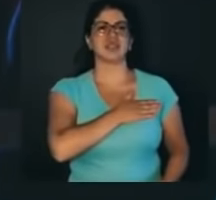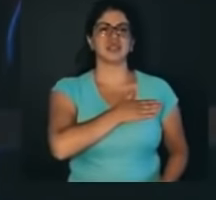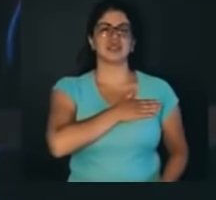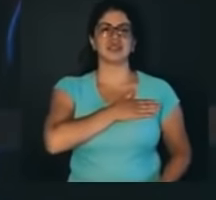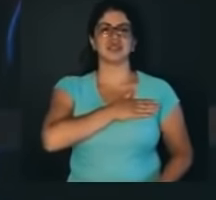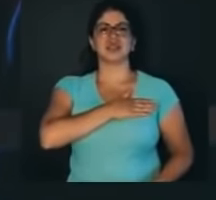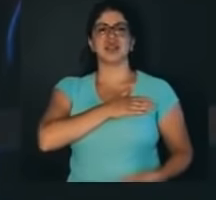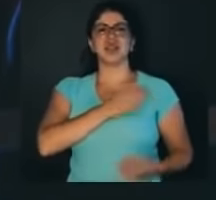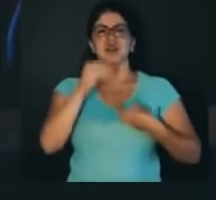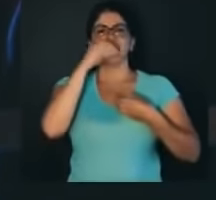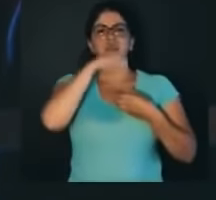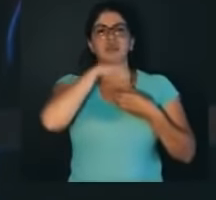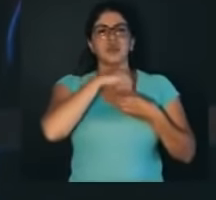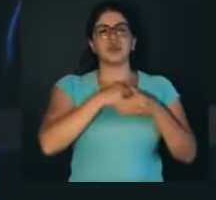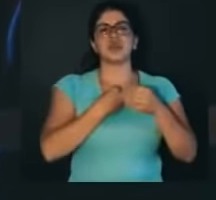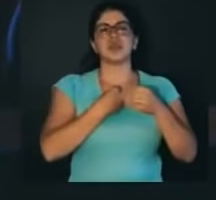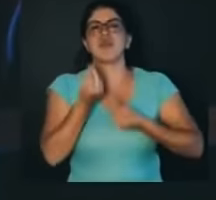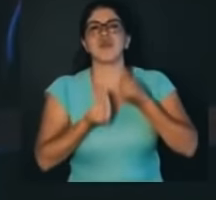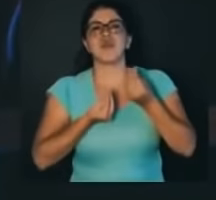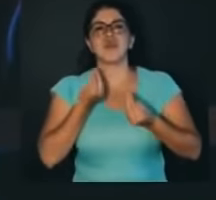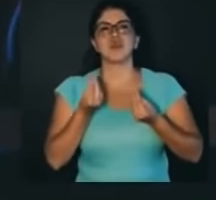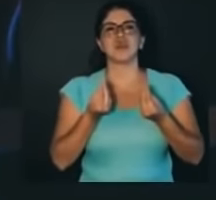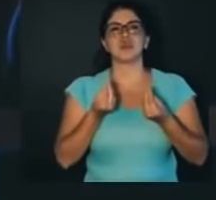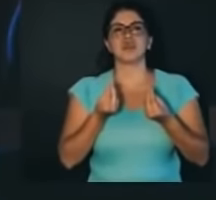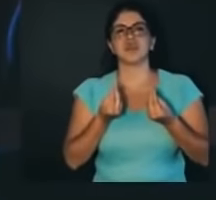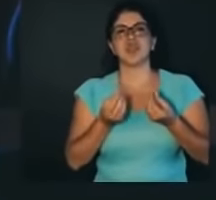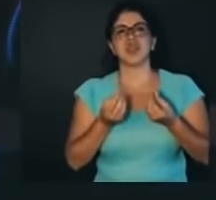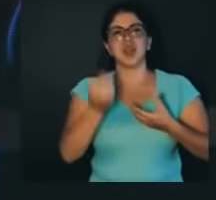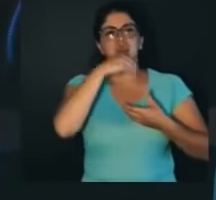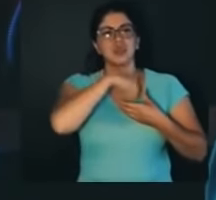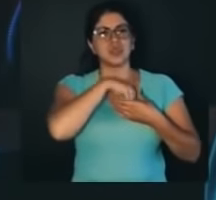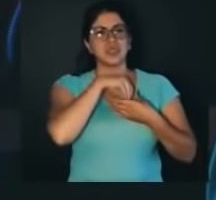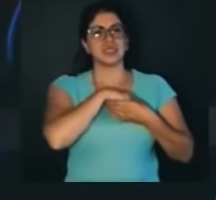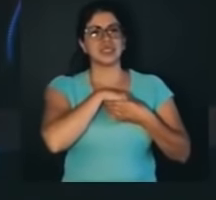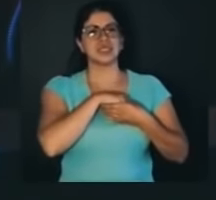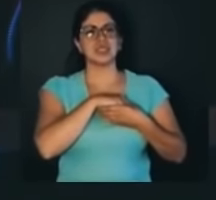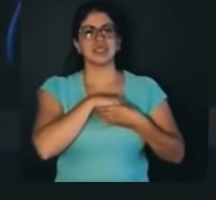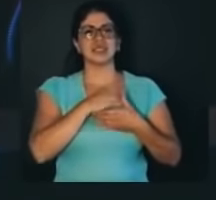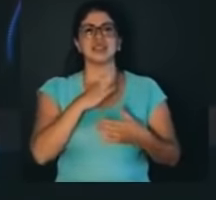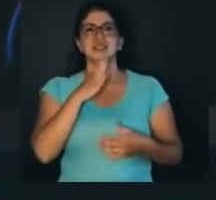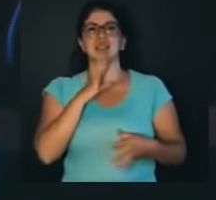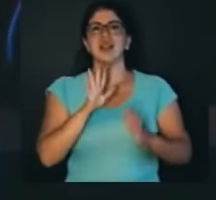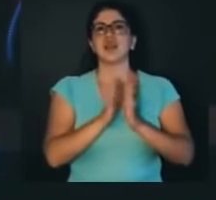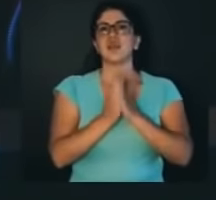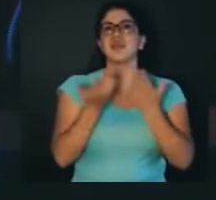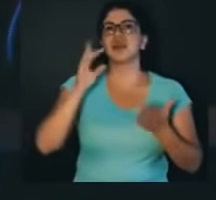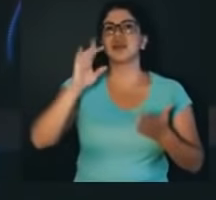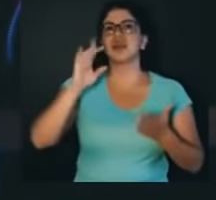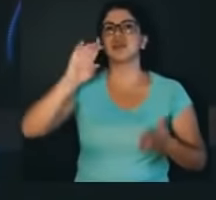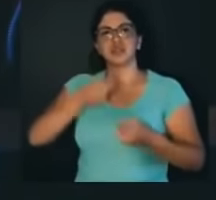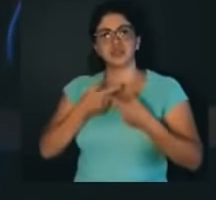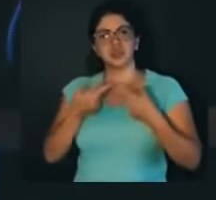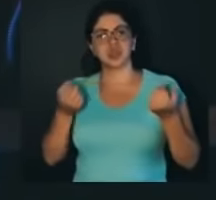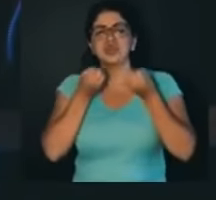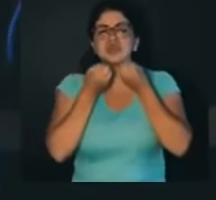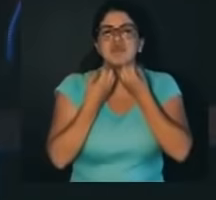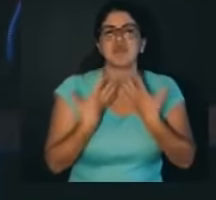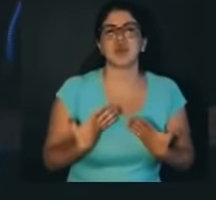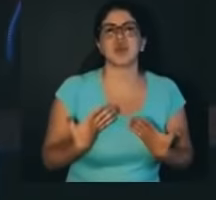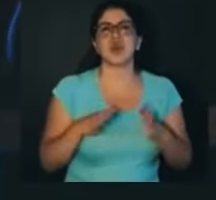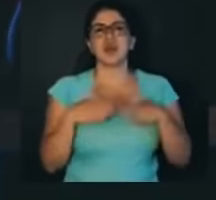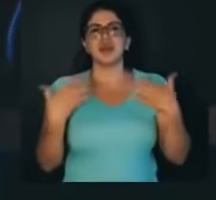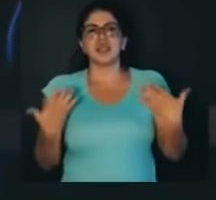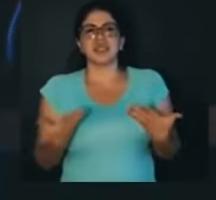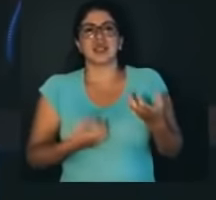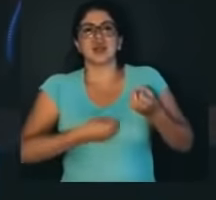estiver cheio da palavra do Senhor, então verdadeiramente iremos abençoar aos outros.